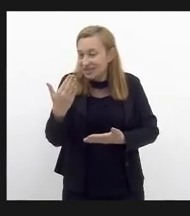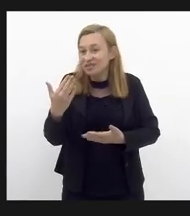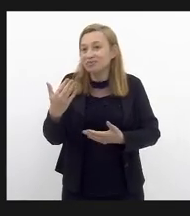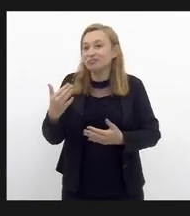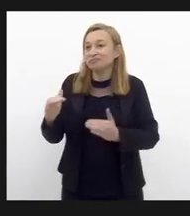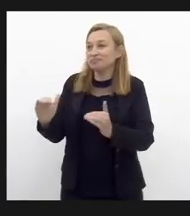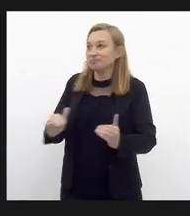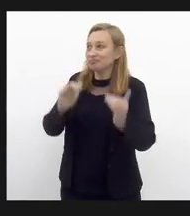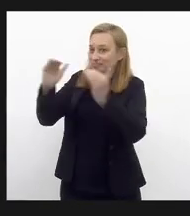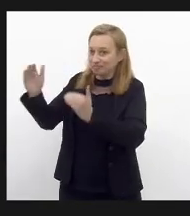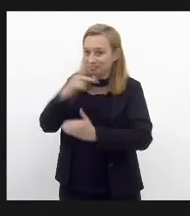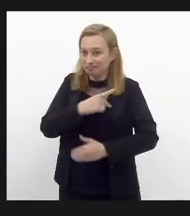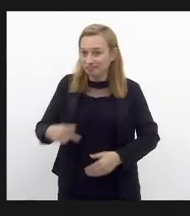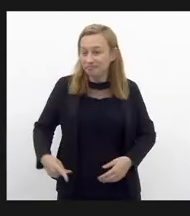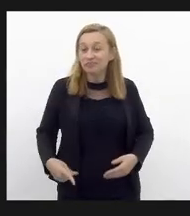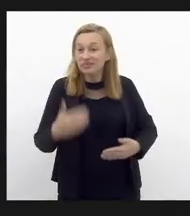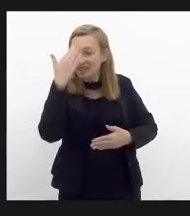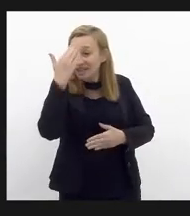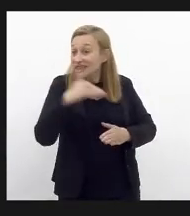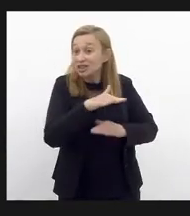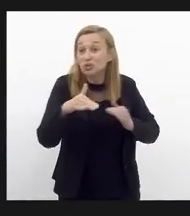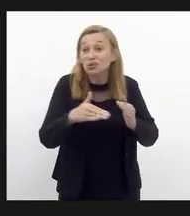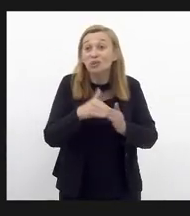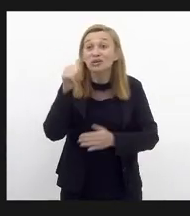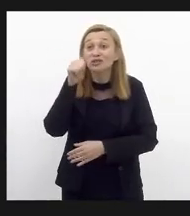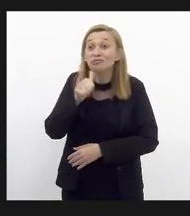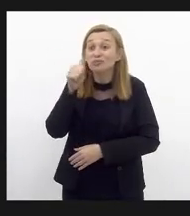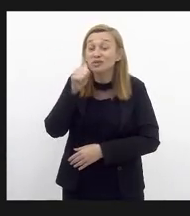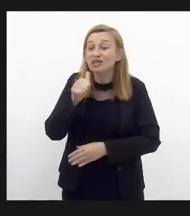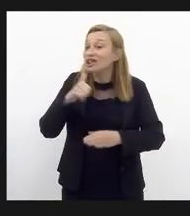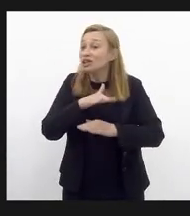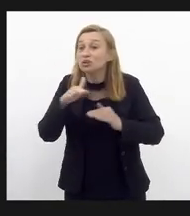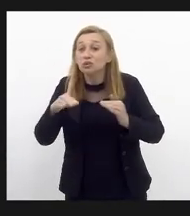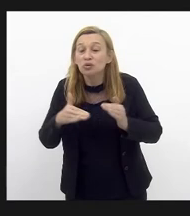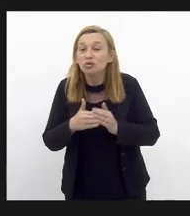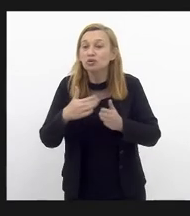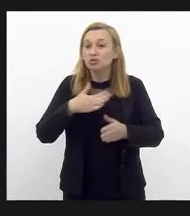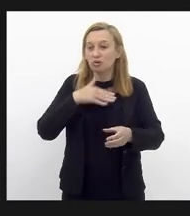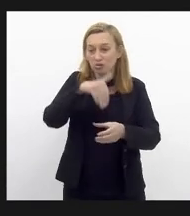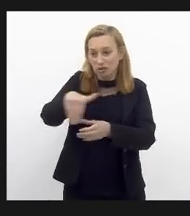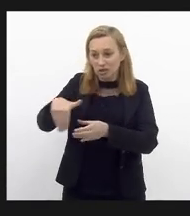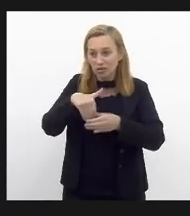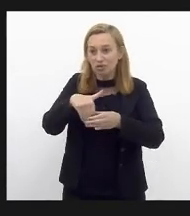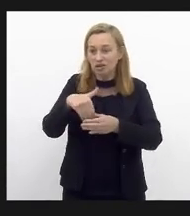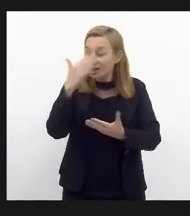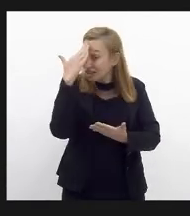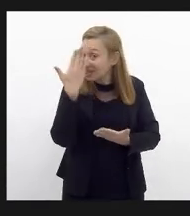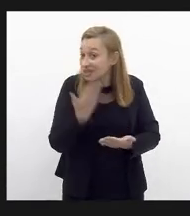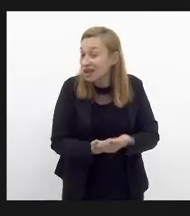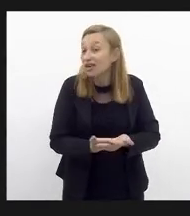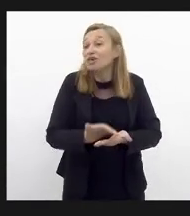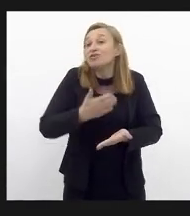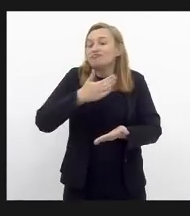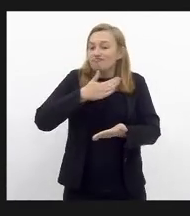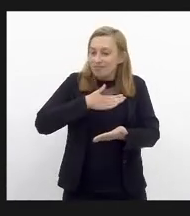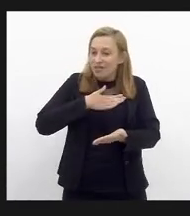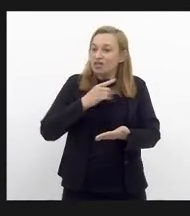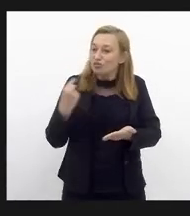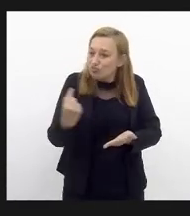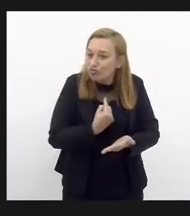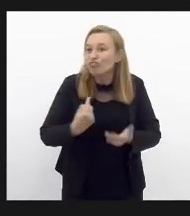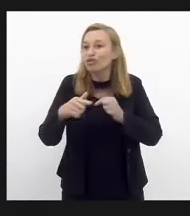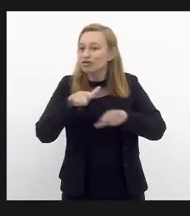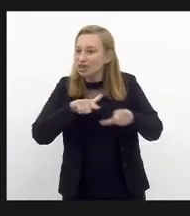Excelência e agradecer a todas as mulheres e a todos os meus eleitores que confiaram e confiam no nosso